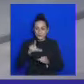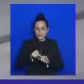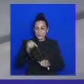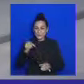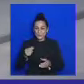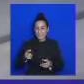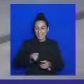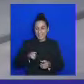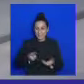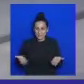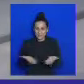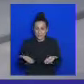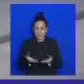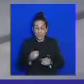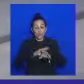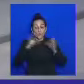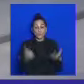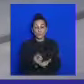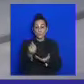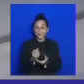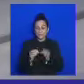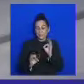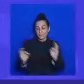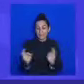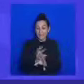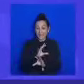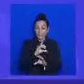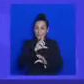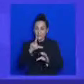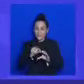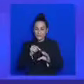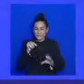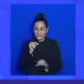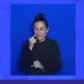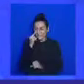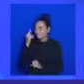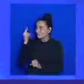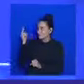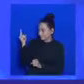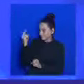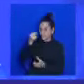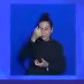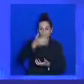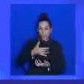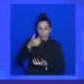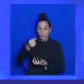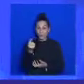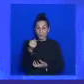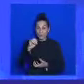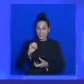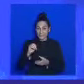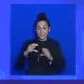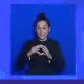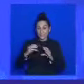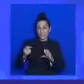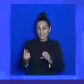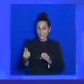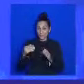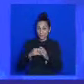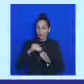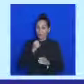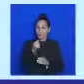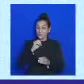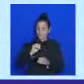números premiados de hoje. Nosso globo número 1 está preparado para o sorteio. O suporte contém 80 bolas numeradas de 0 a 80